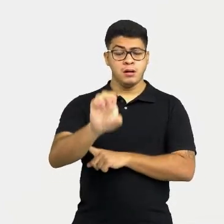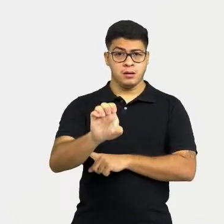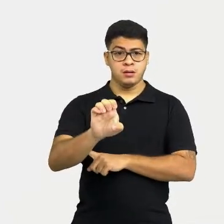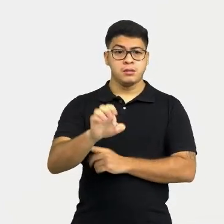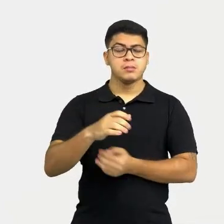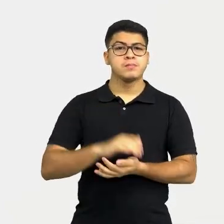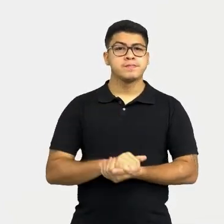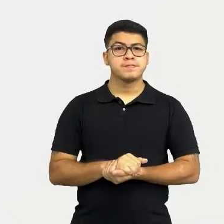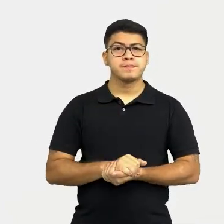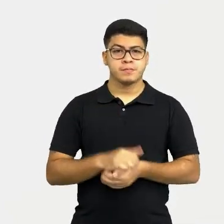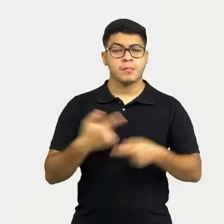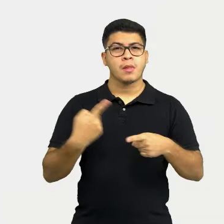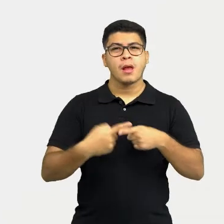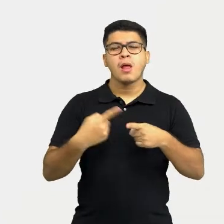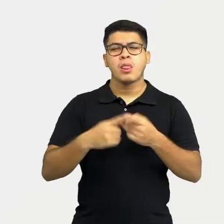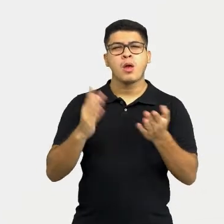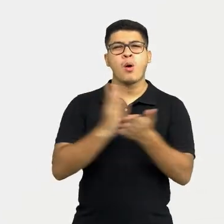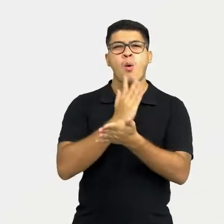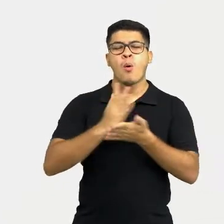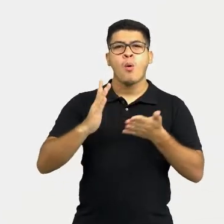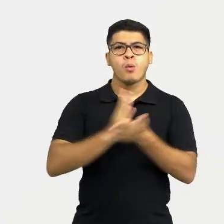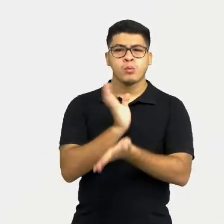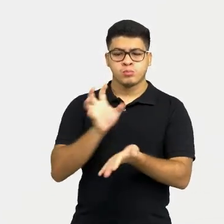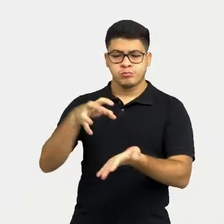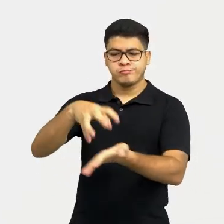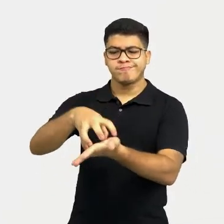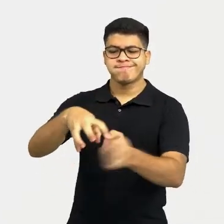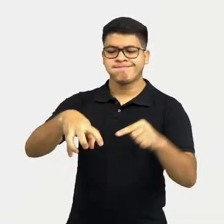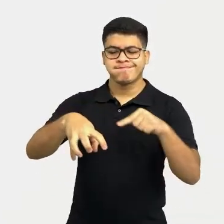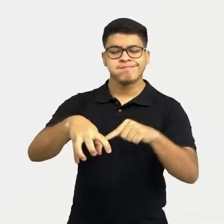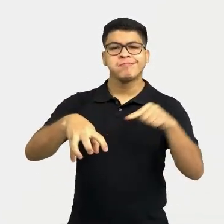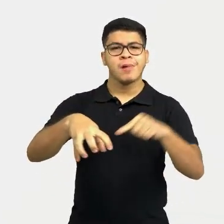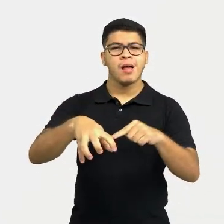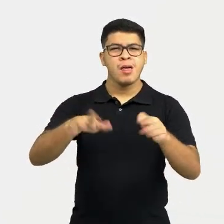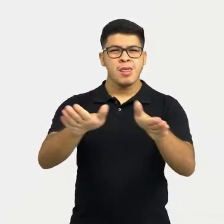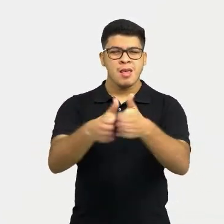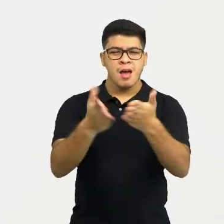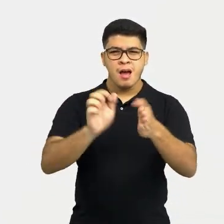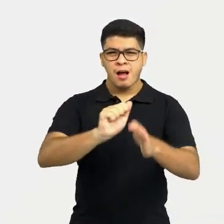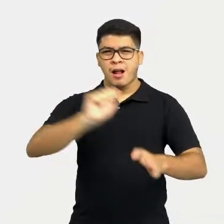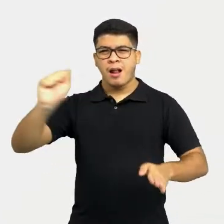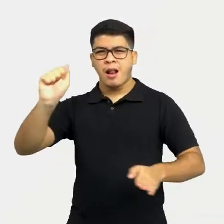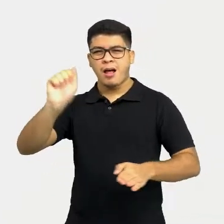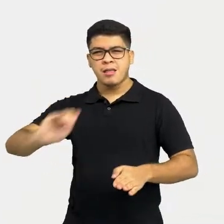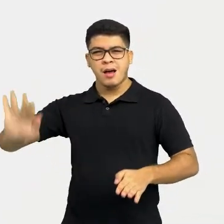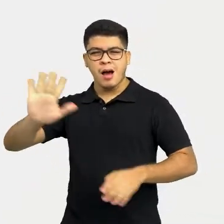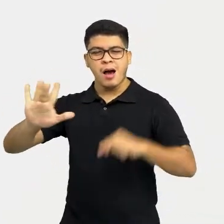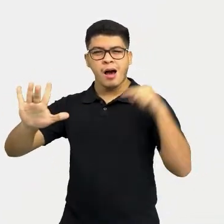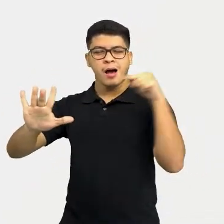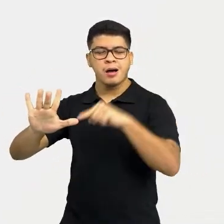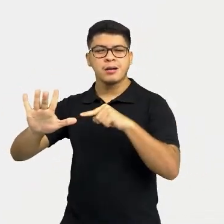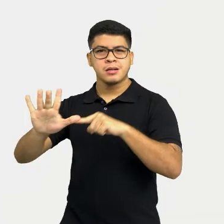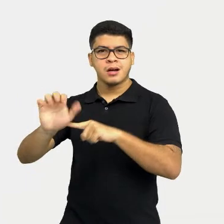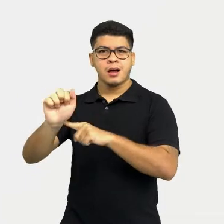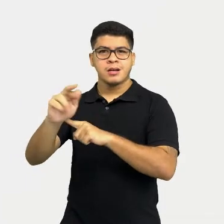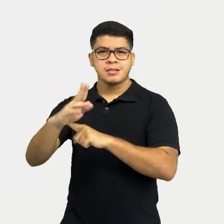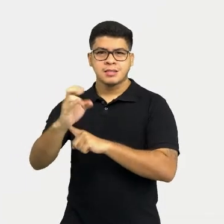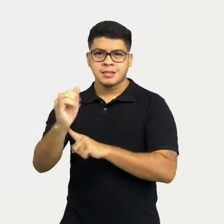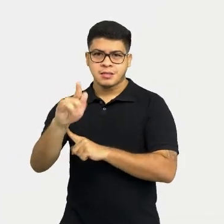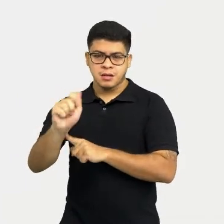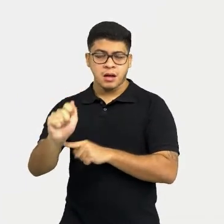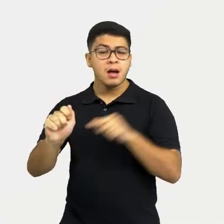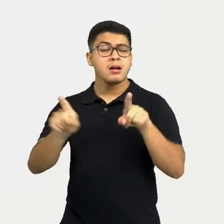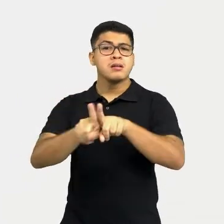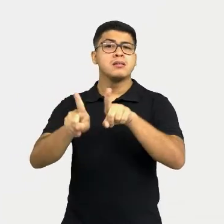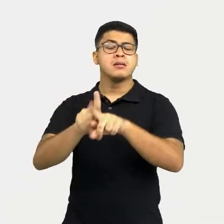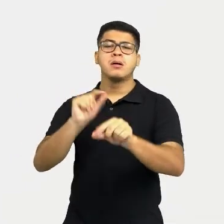tanto que tem empresas aí dos Estados Unidos que têm fábricas em países da Ásia, em países muito